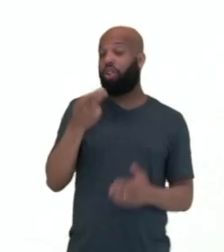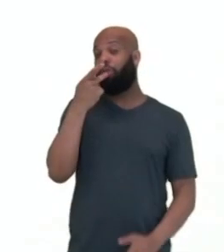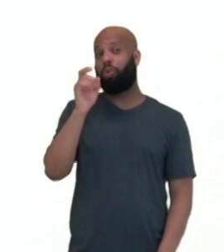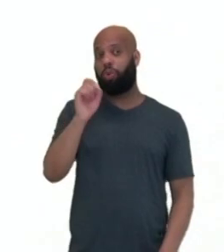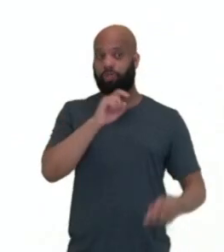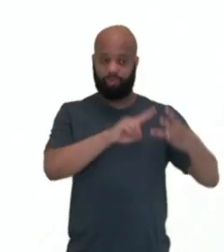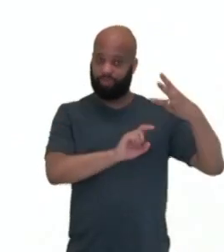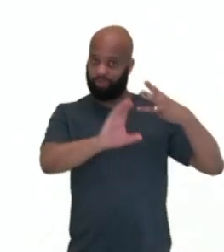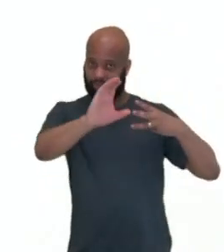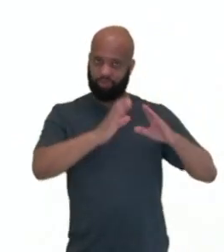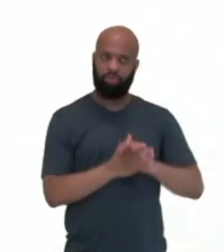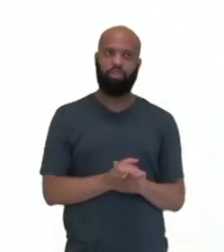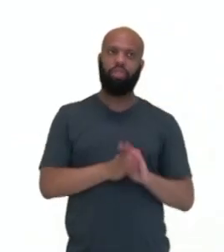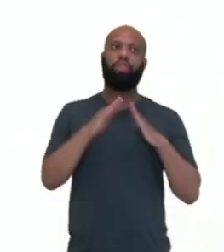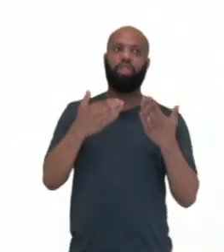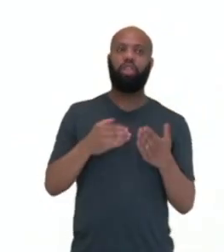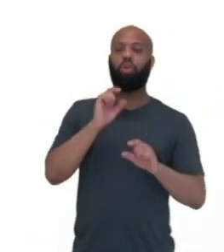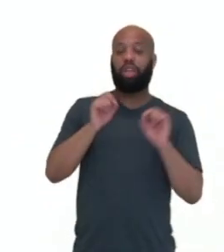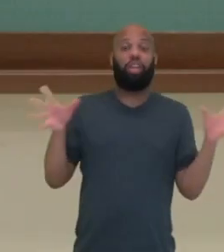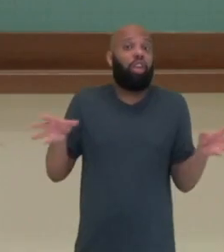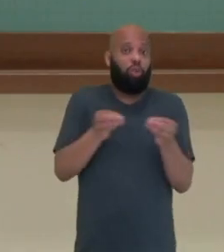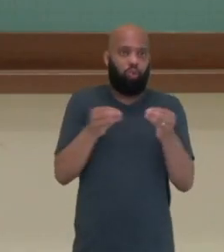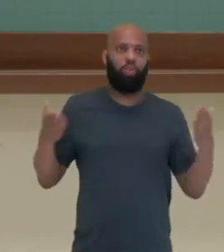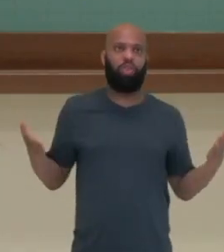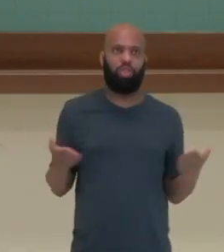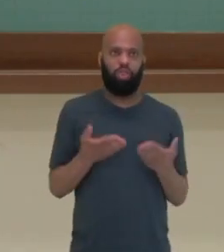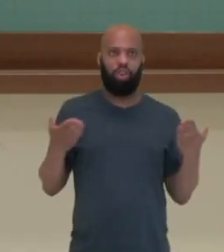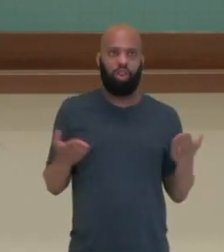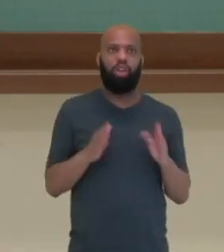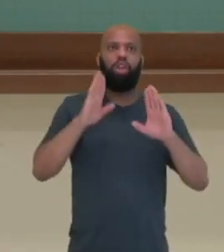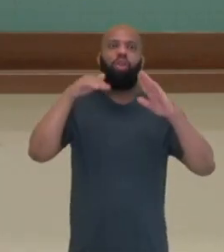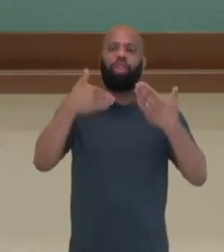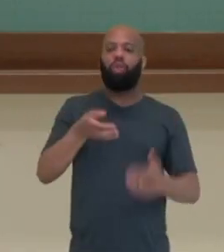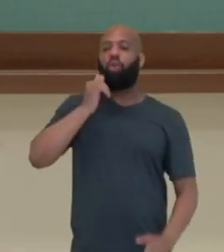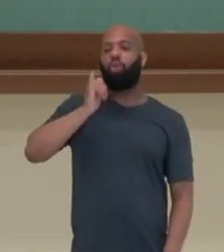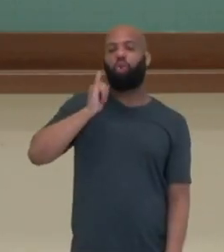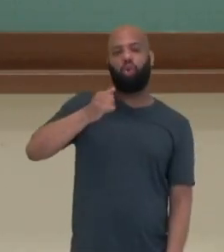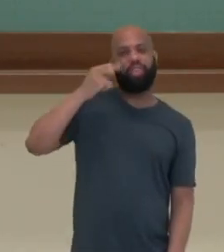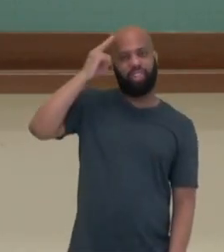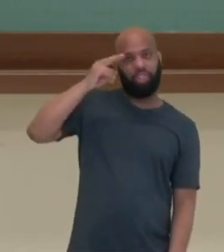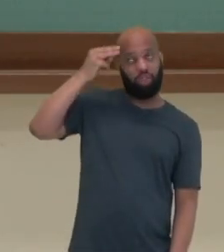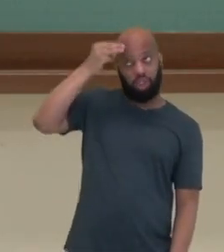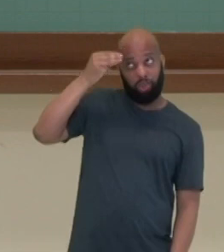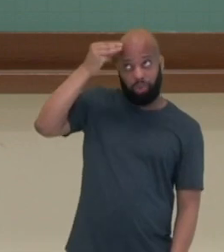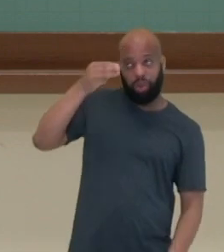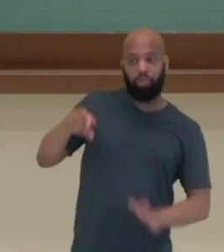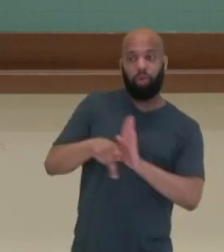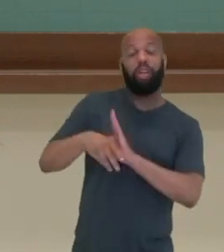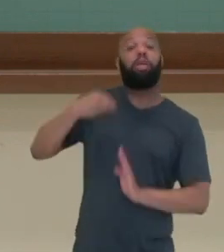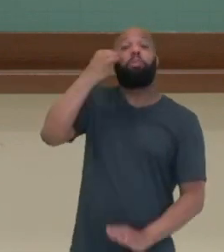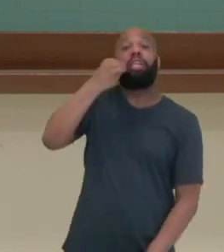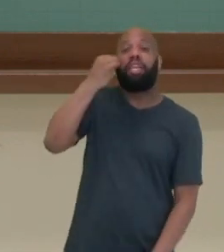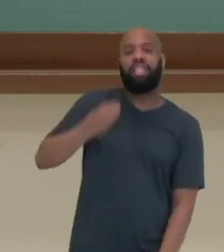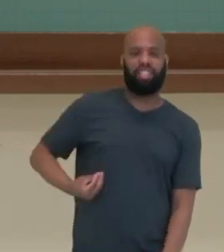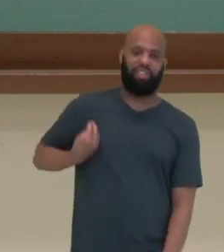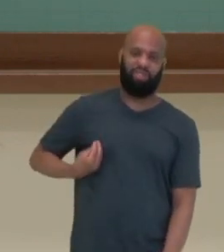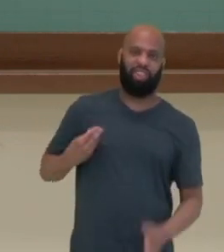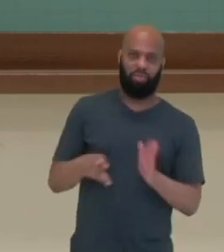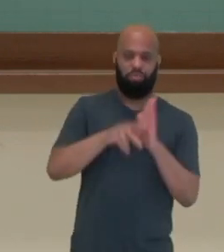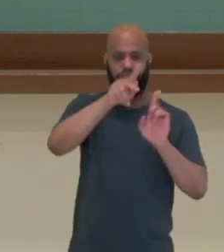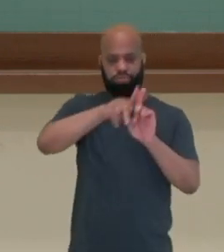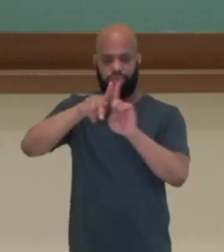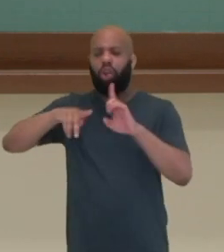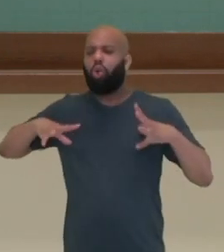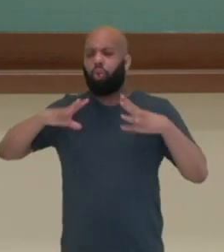quê? Que é sintetizando, né? Que relata fatos vivenciados pelo personagem. Então, tudo